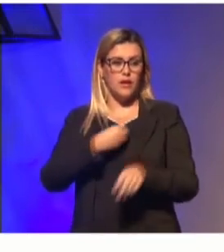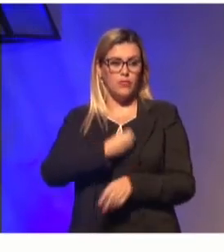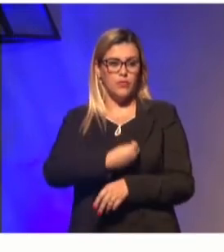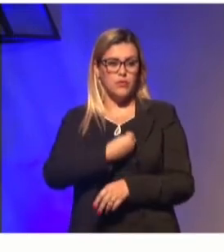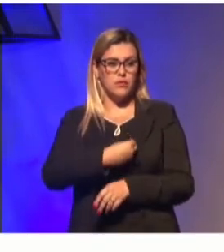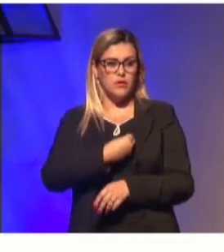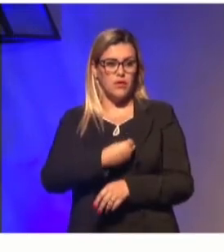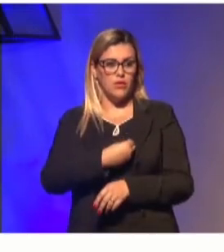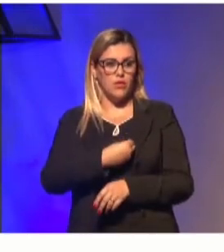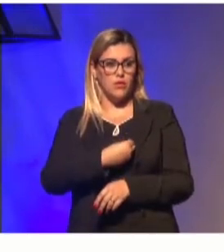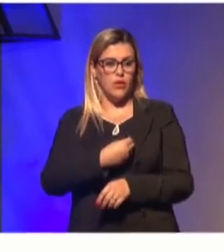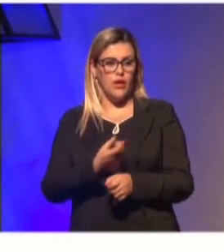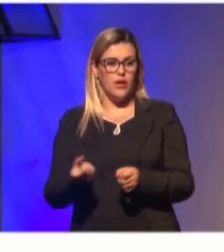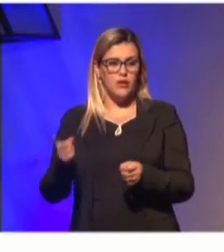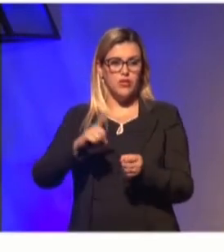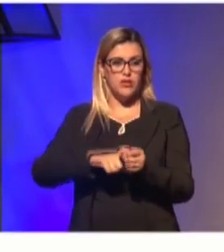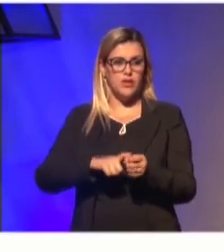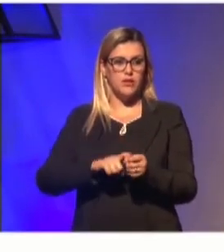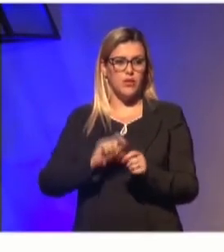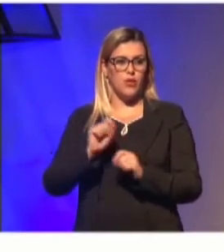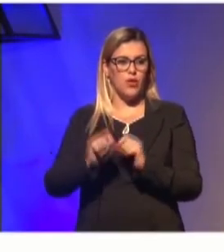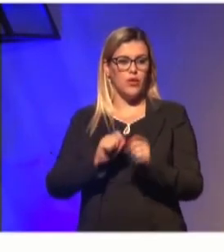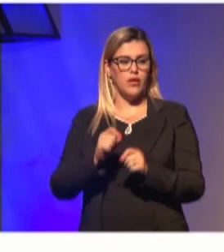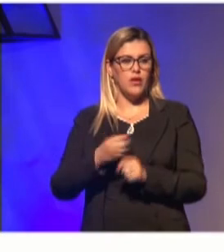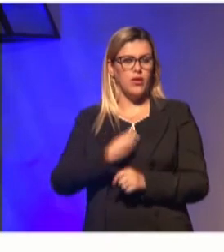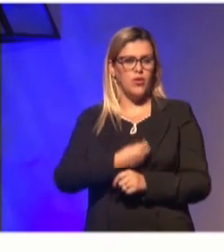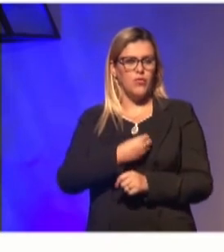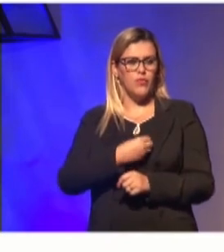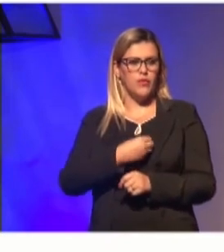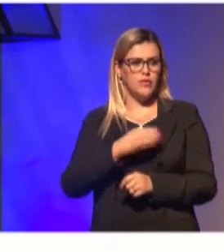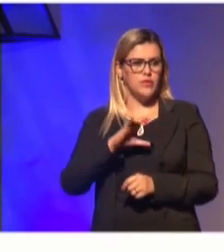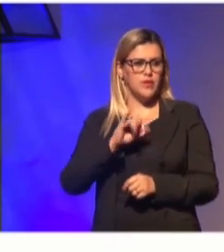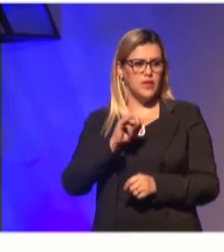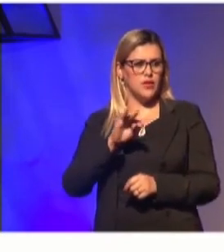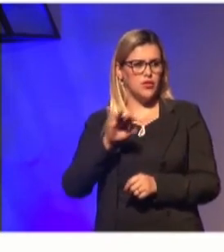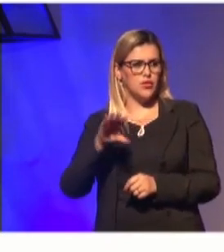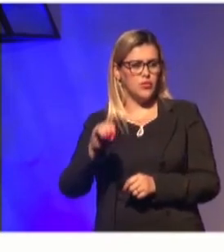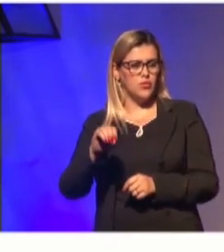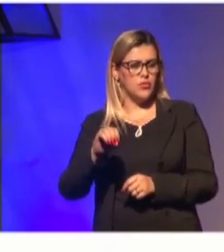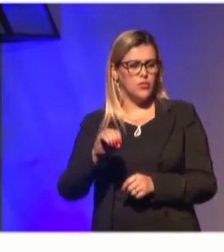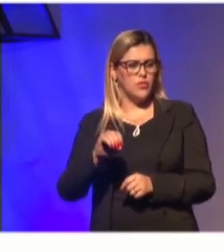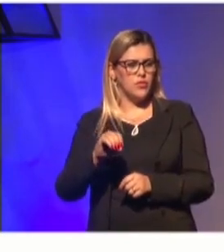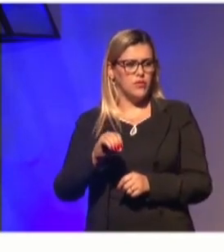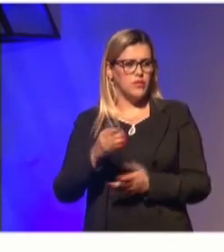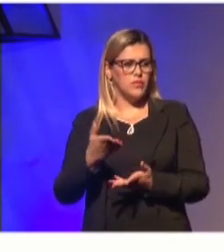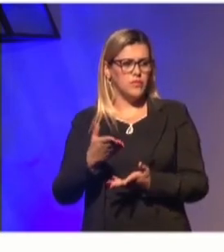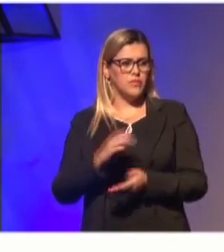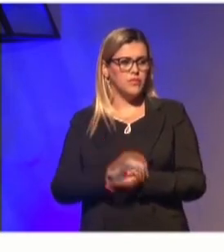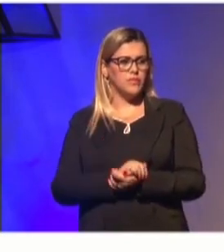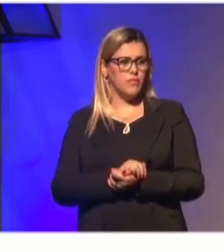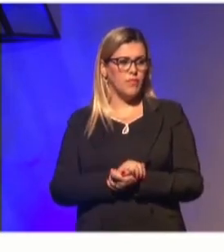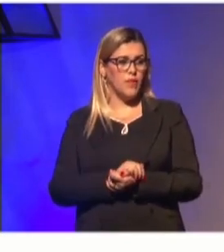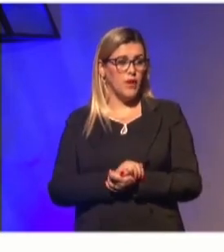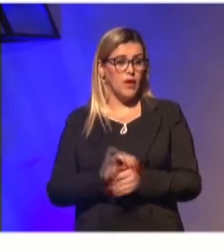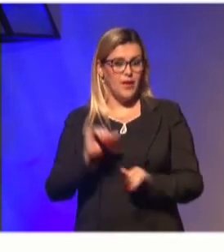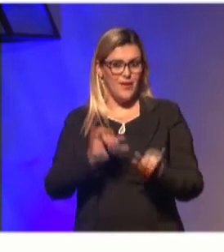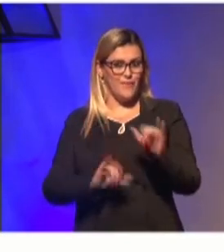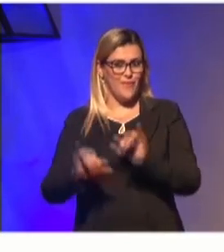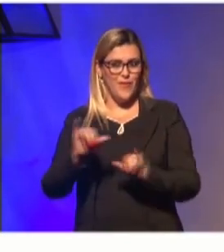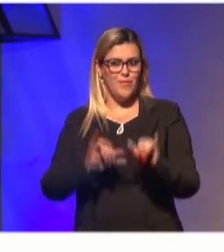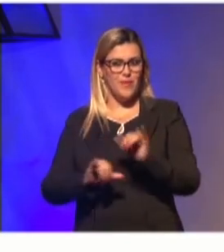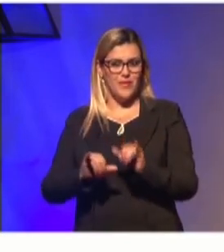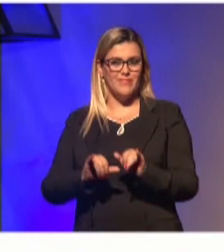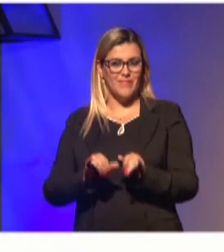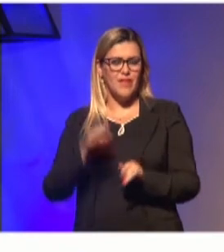funcionalmente a regeneração é o índice funcional do ciático. Então, nada mais é que o quê? Essa fórmula fácil de fazer, né? Dá para fazer